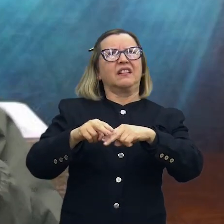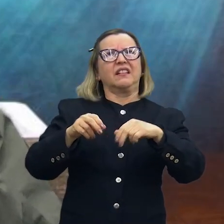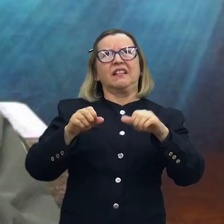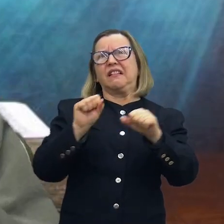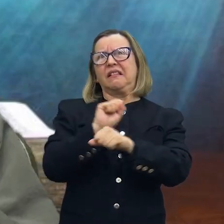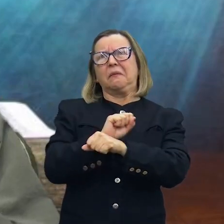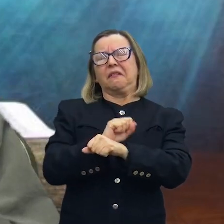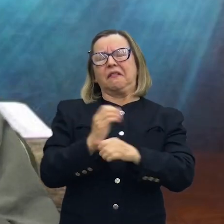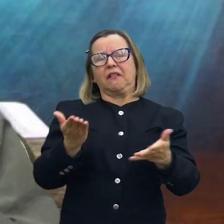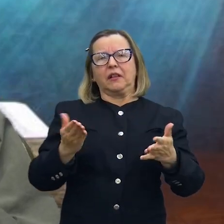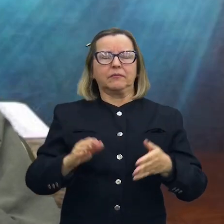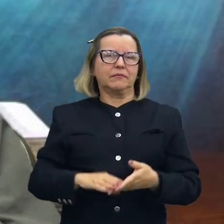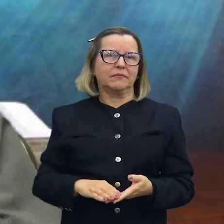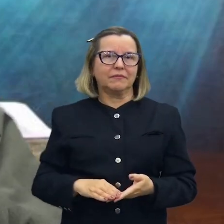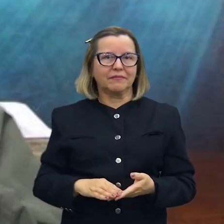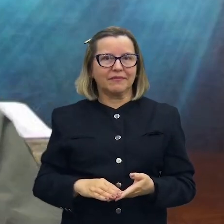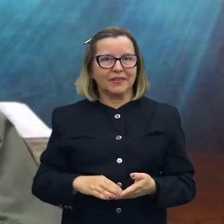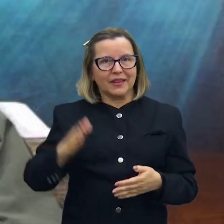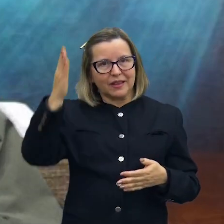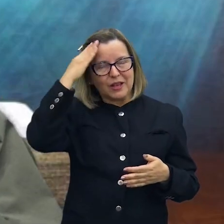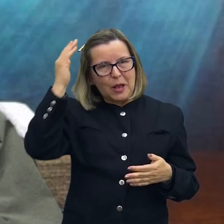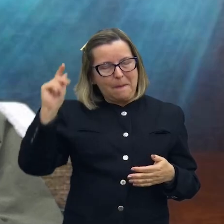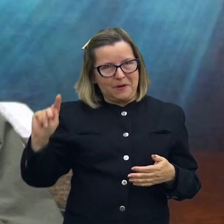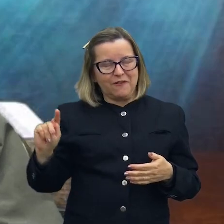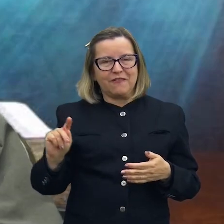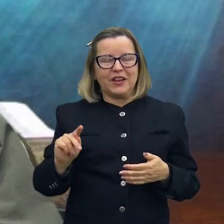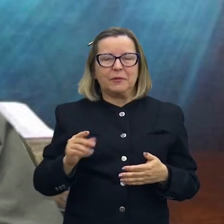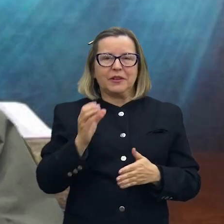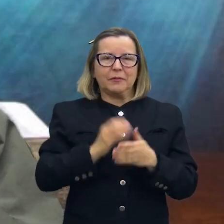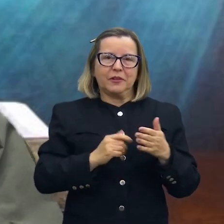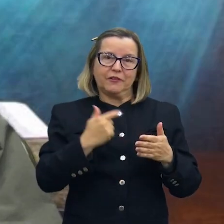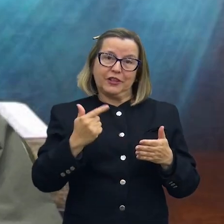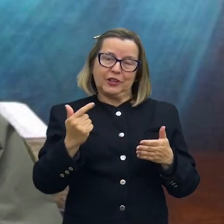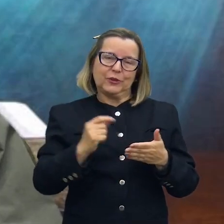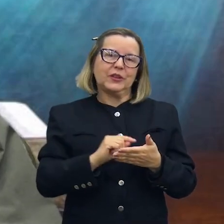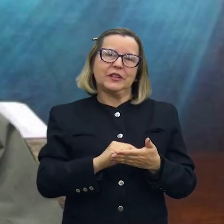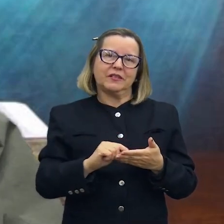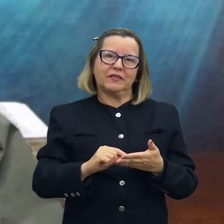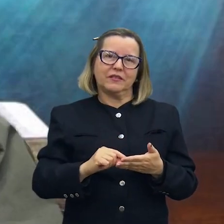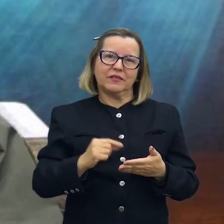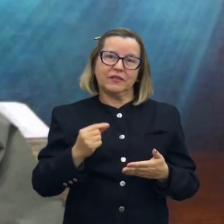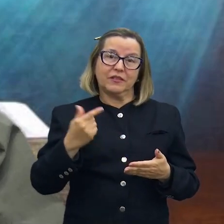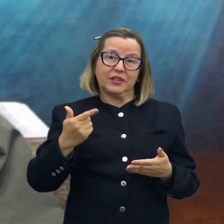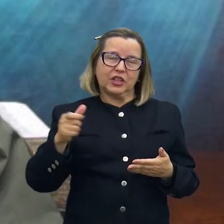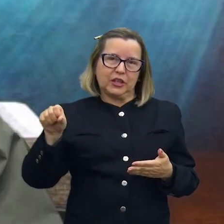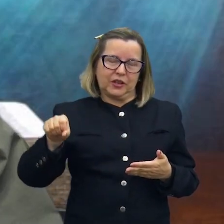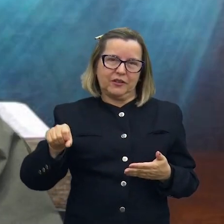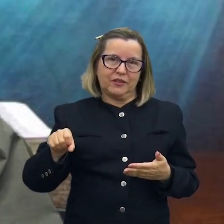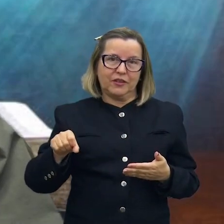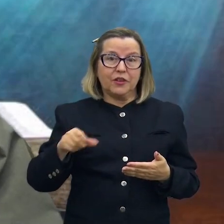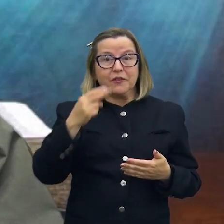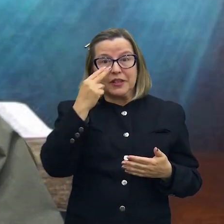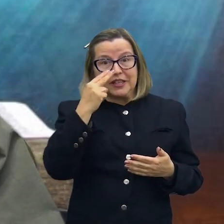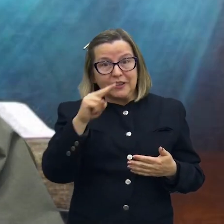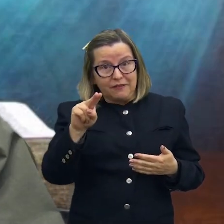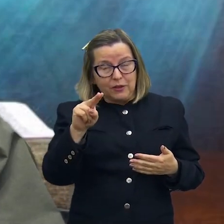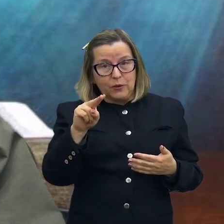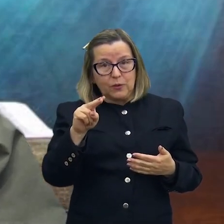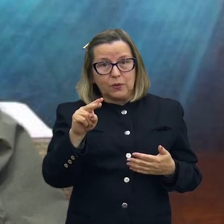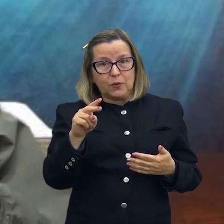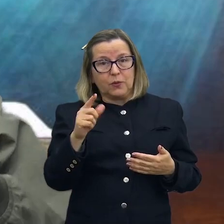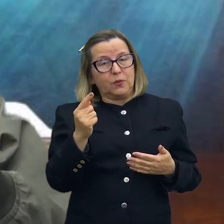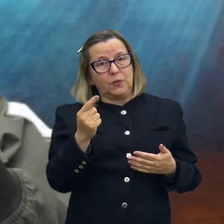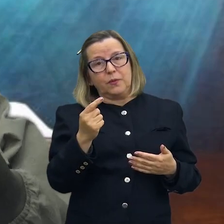Olha o texto, Provérbios 22 e 29. Viste um homem diligente na sua obra? Sabe o que é